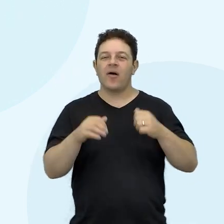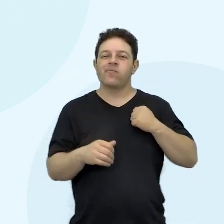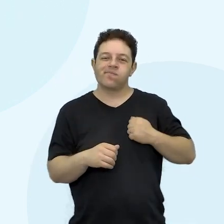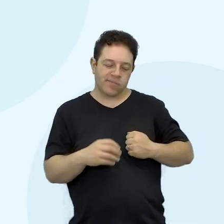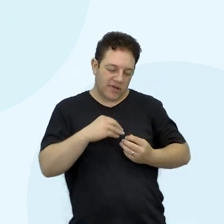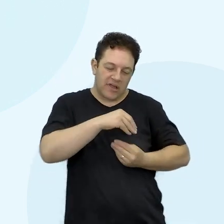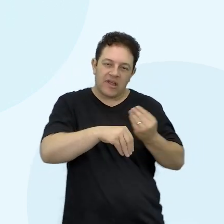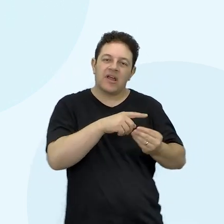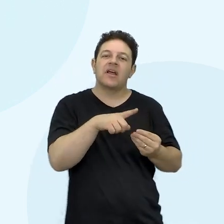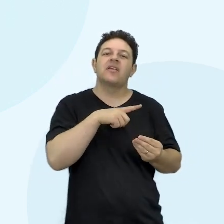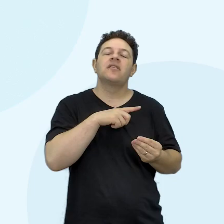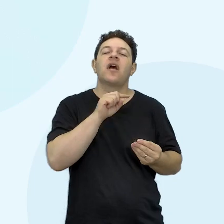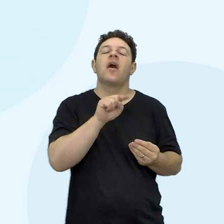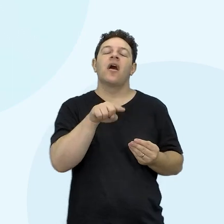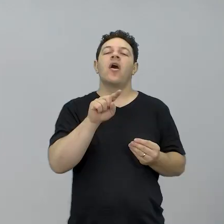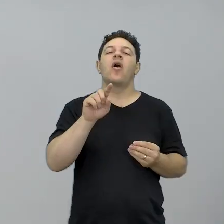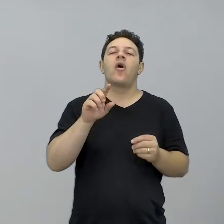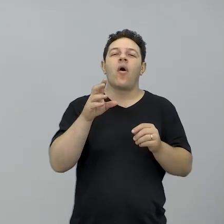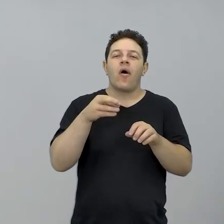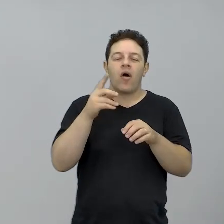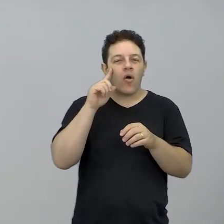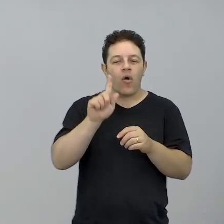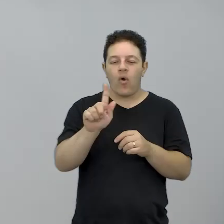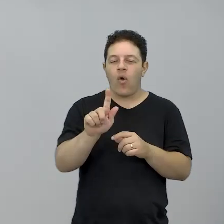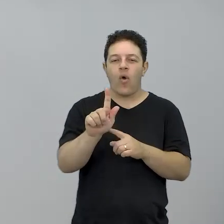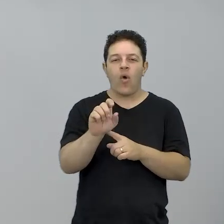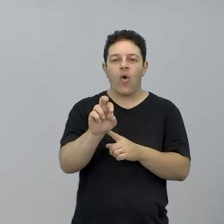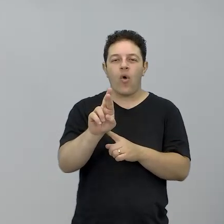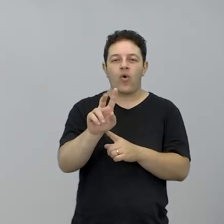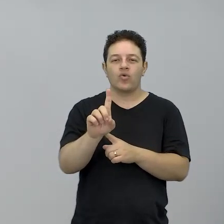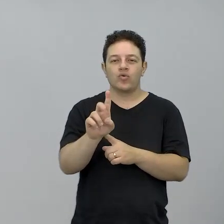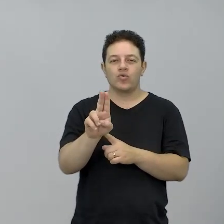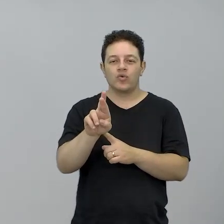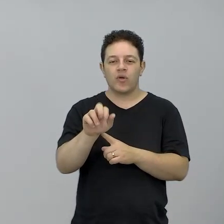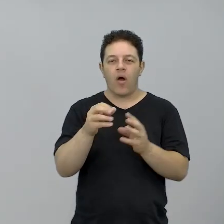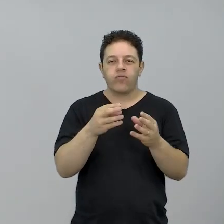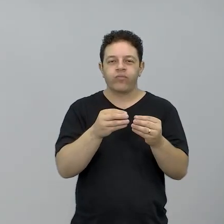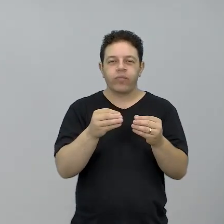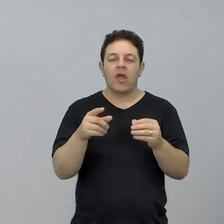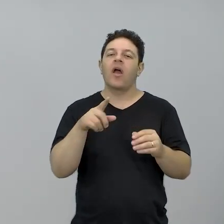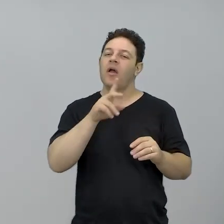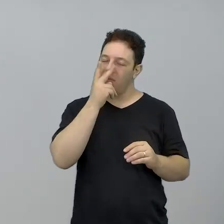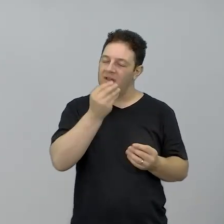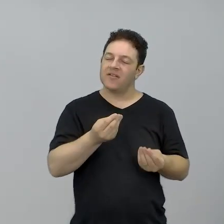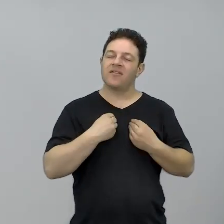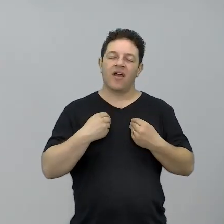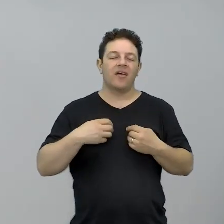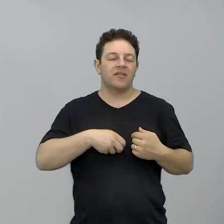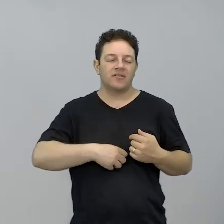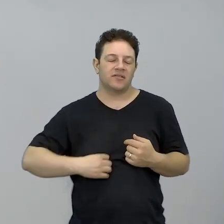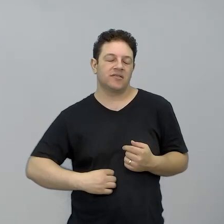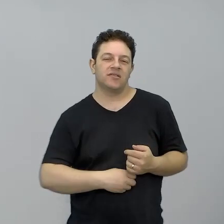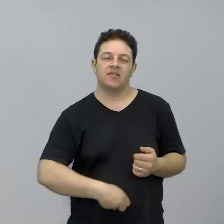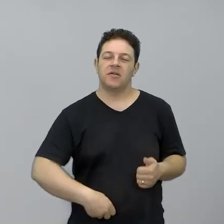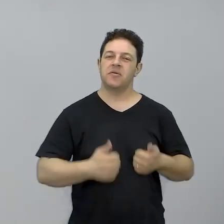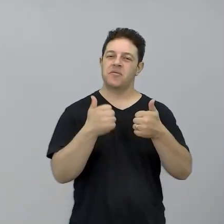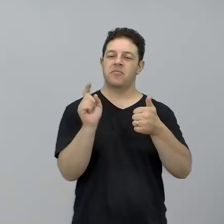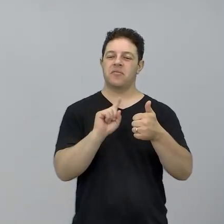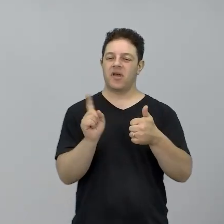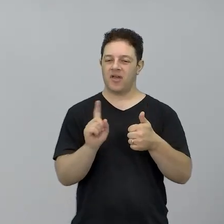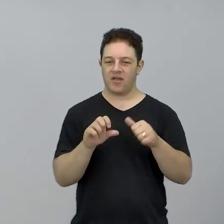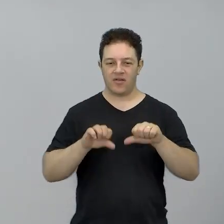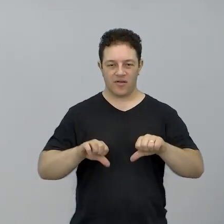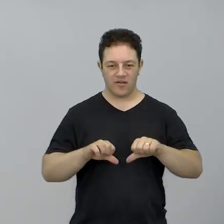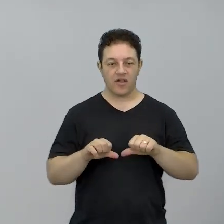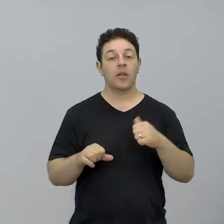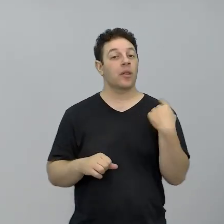né? Exatamente, né? O excesso de gordura prejudica demais o processo digestório, a absorção de nutrientes, né? E